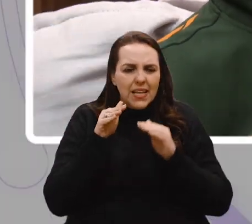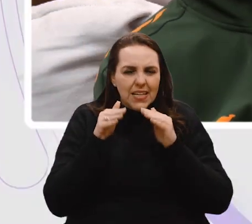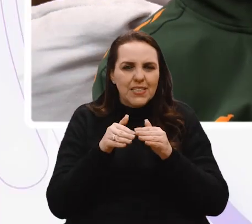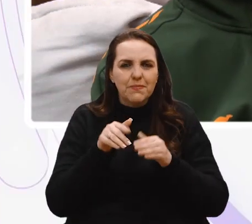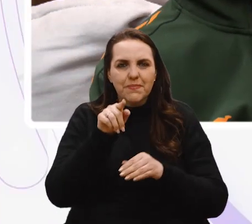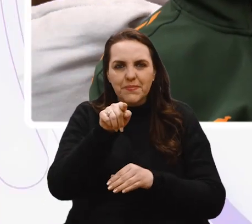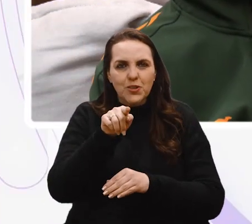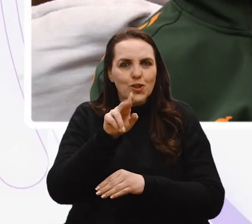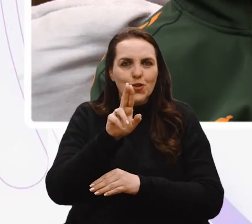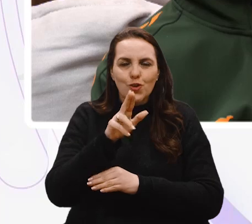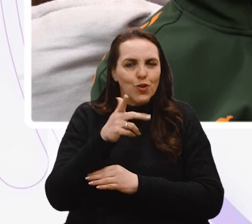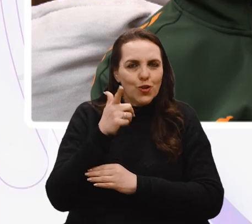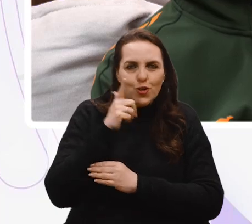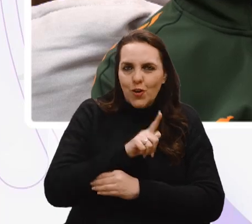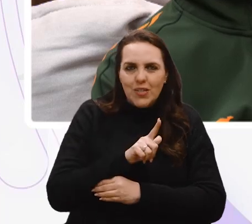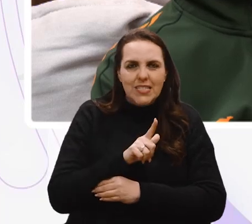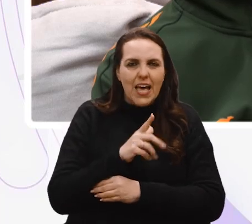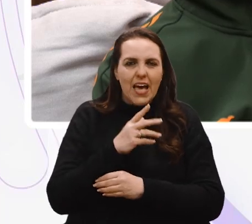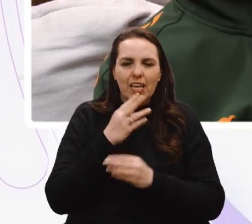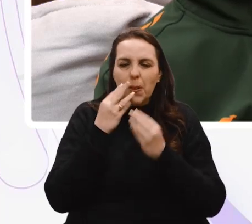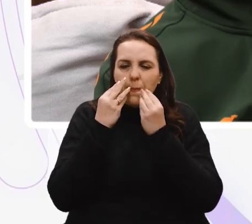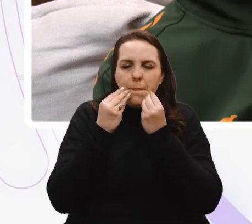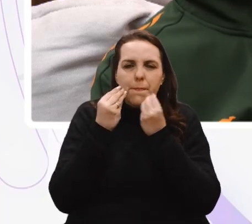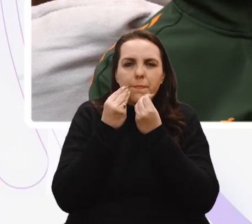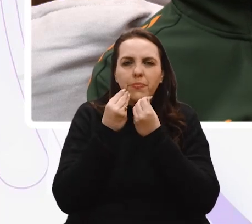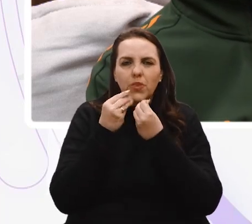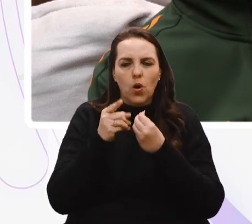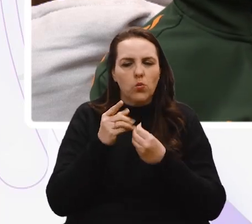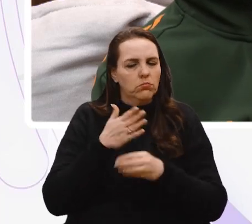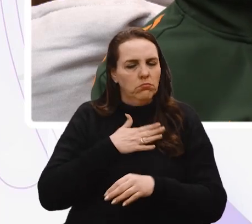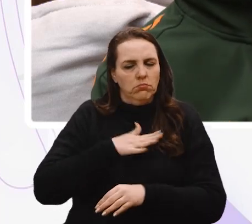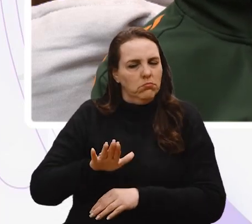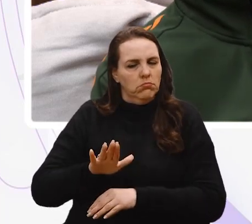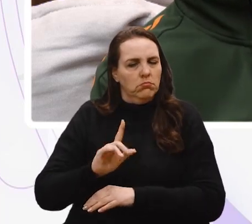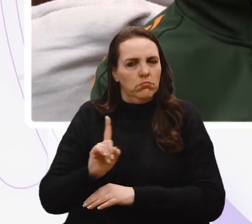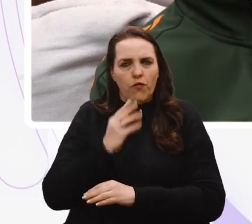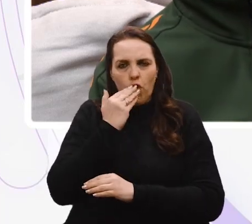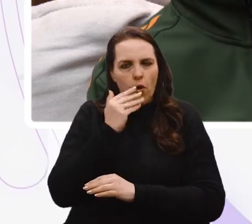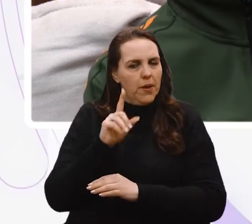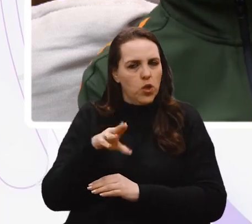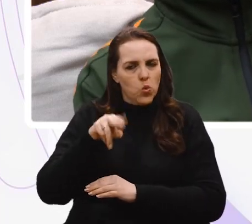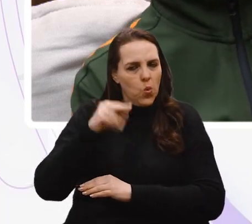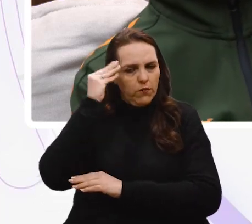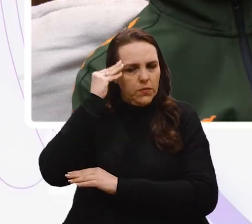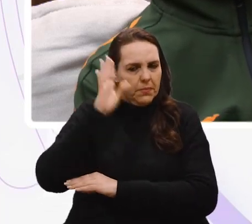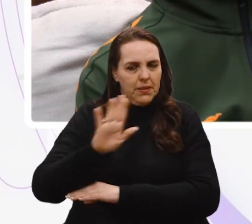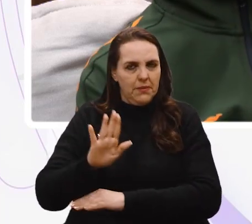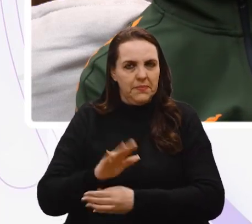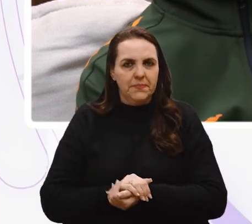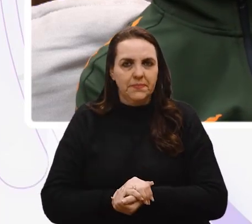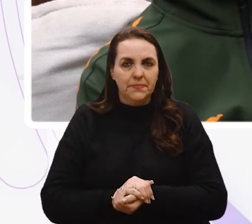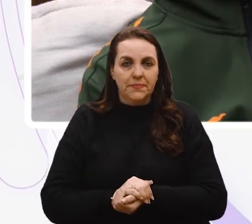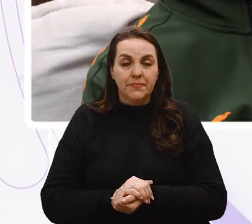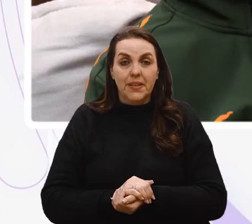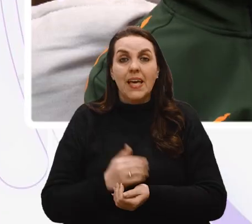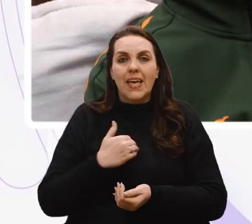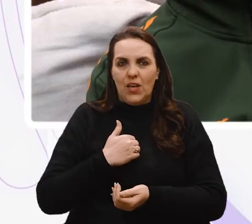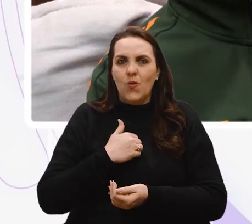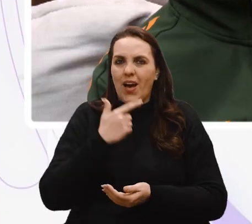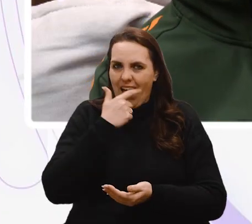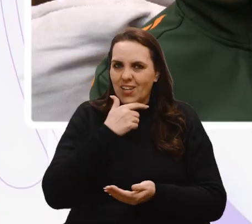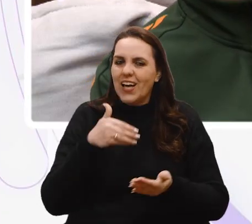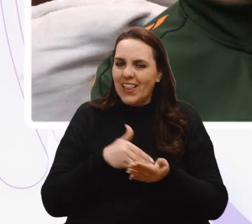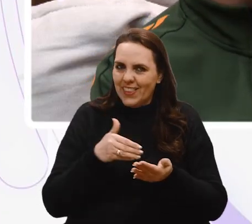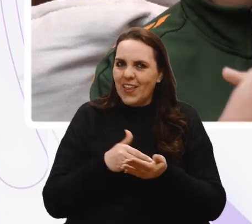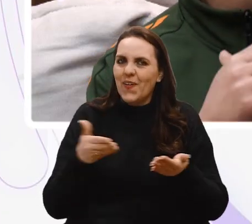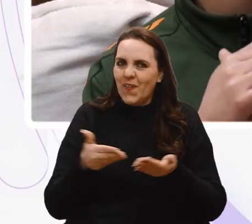que não era de gosto, mas que tu dizia, não, isso não tem, não experimento. Né? Eu acho é algo que até hoje,